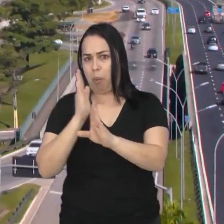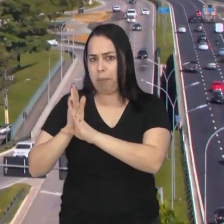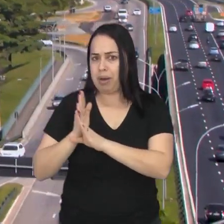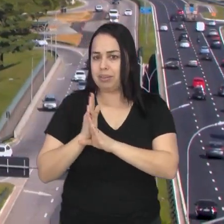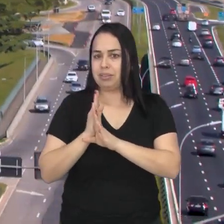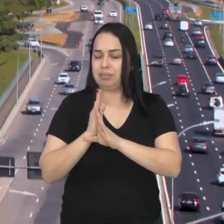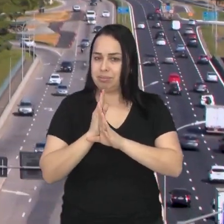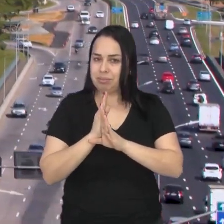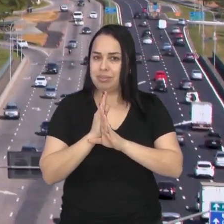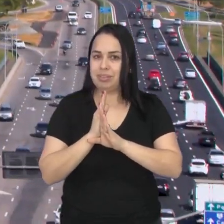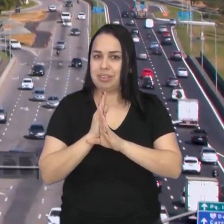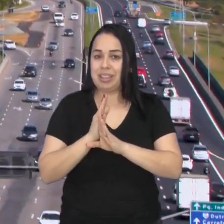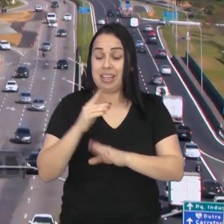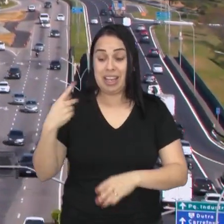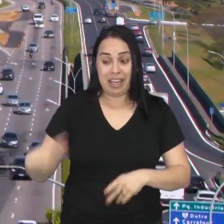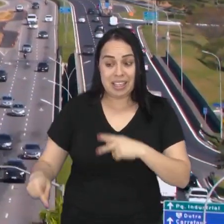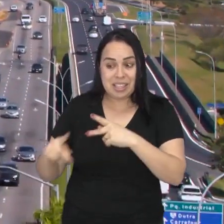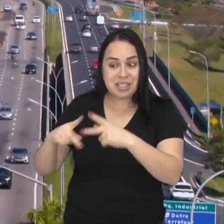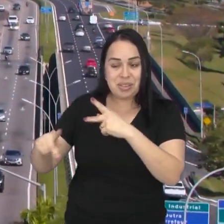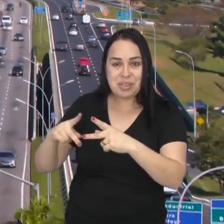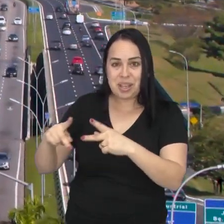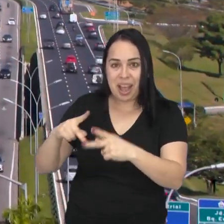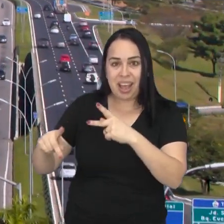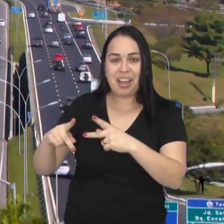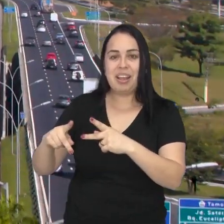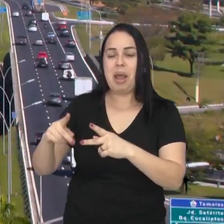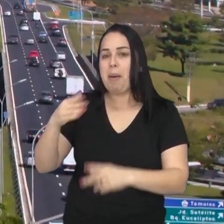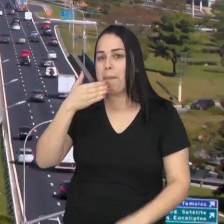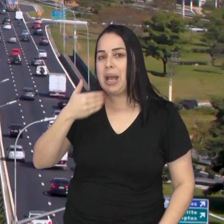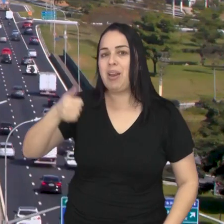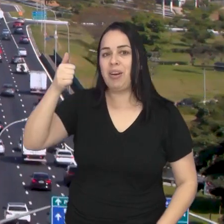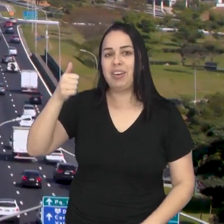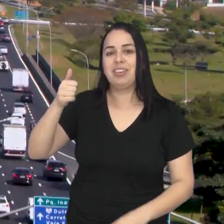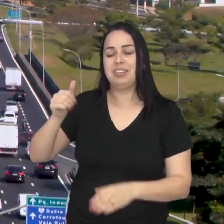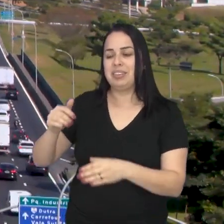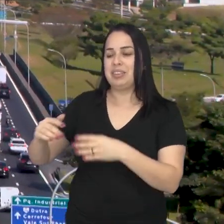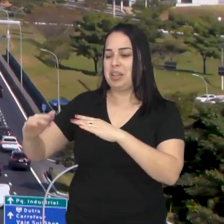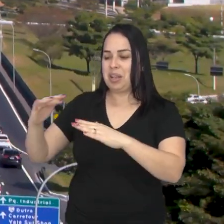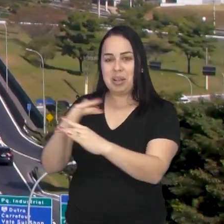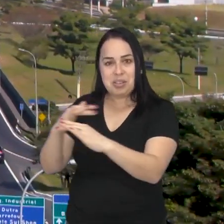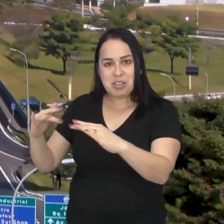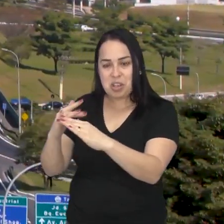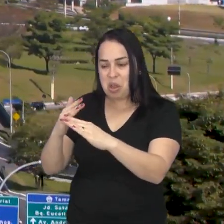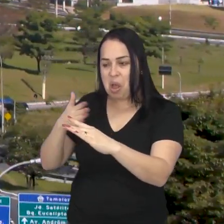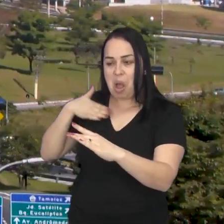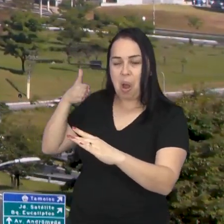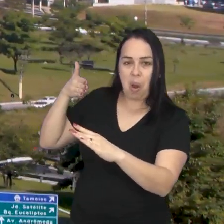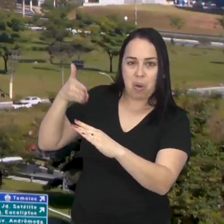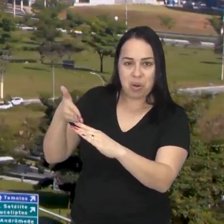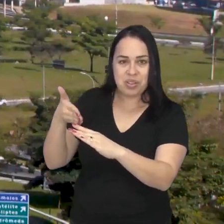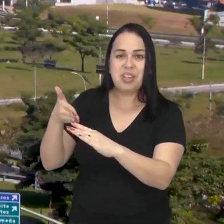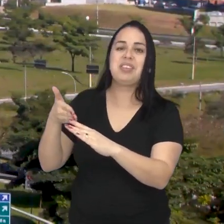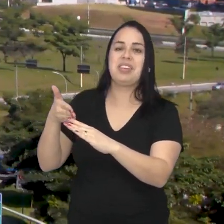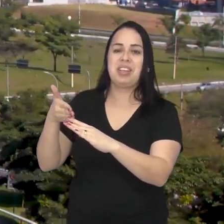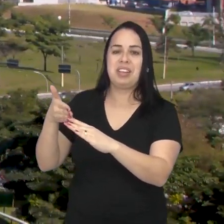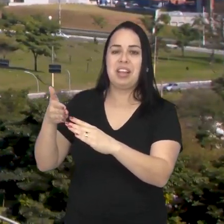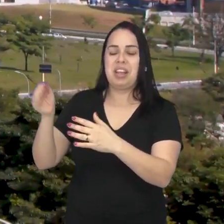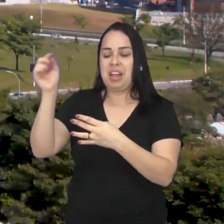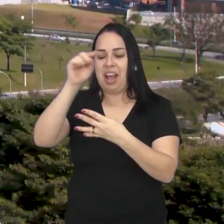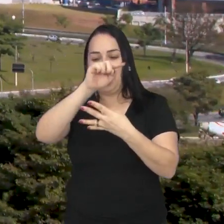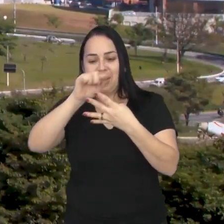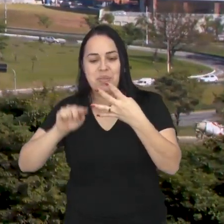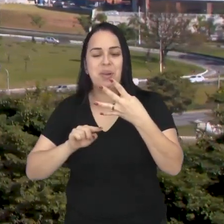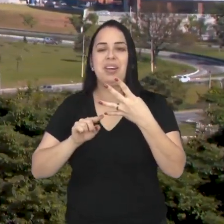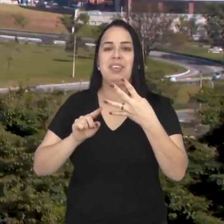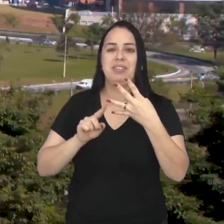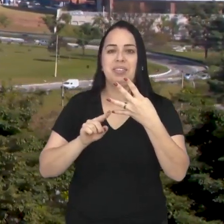esses diagnósticos estão mais distantes dos joseenses. Nesse ano, São José foi reconhecida pela 4ª vez seguida como